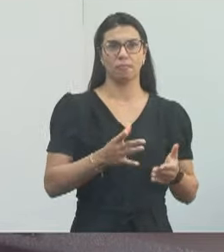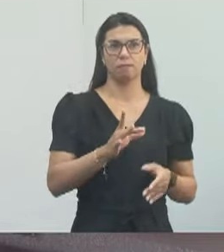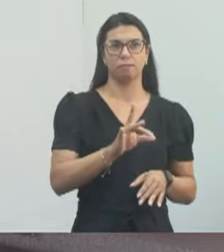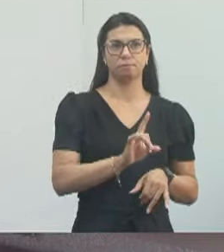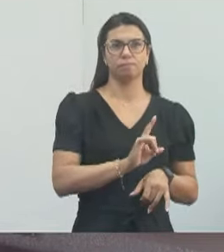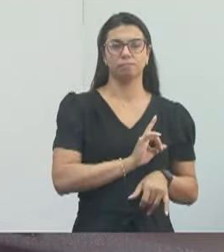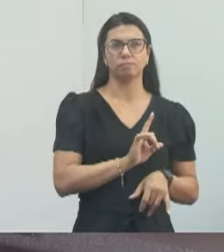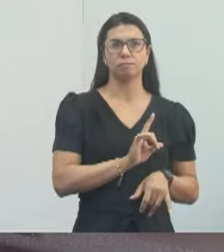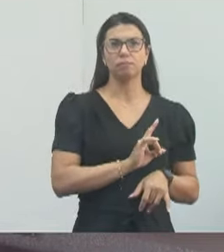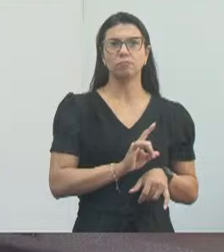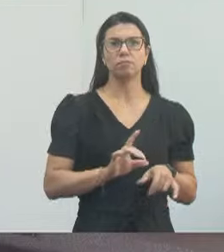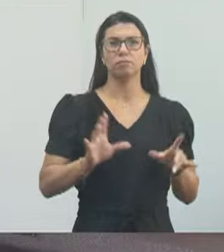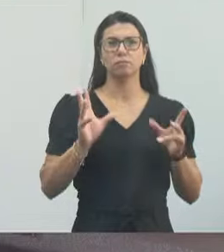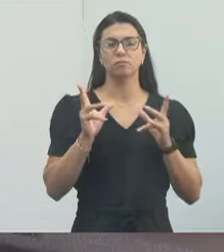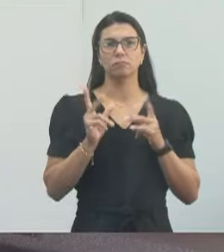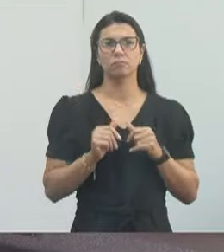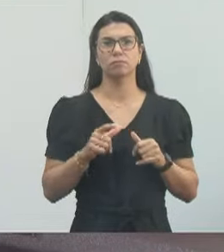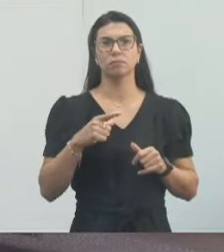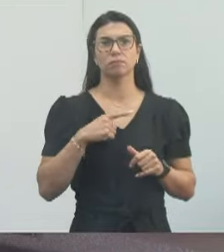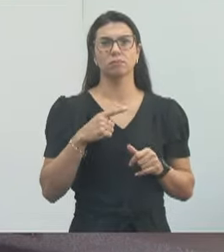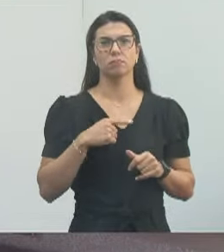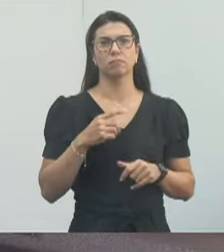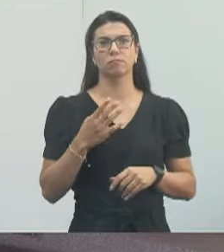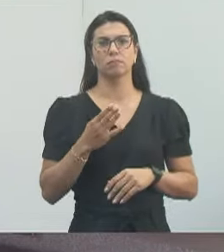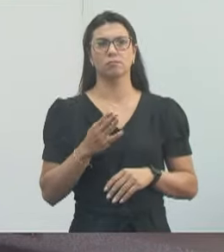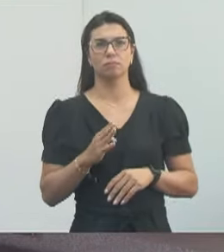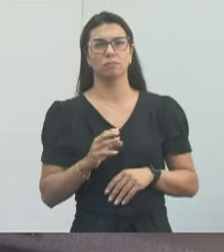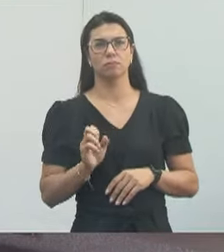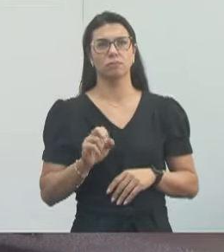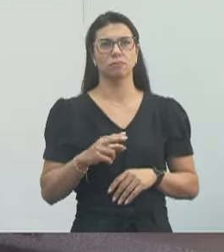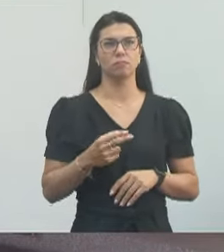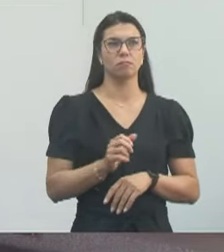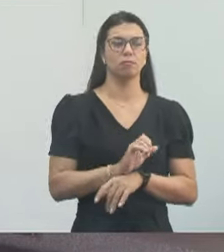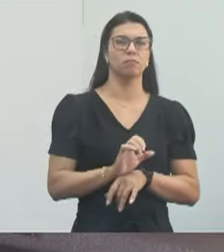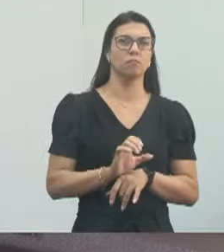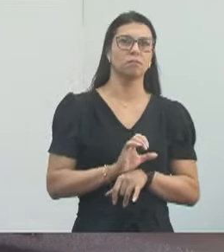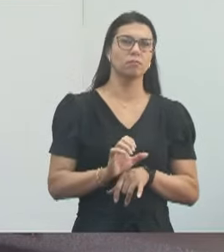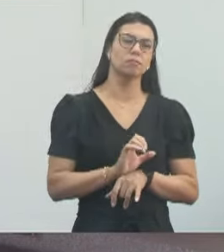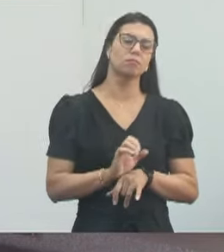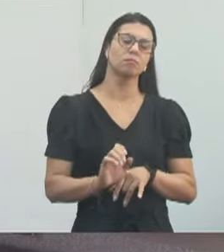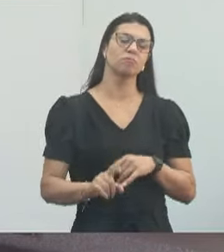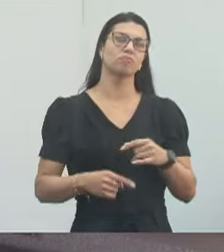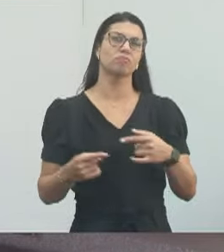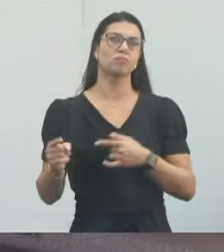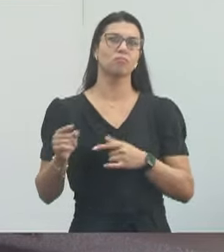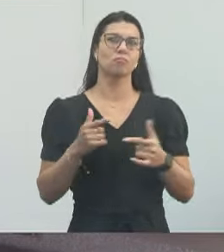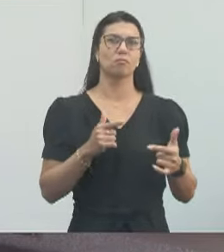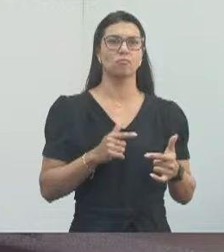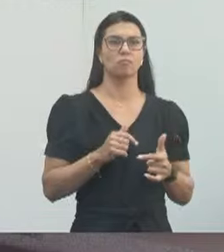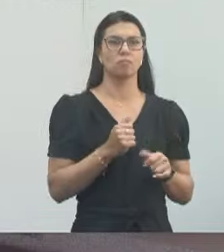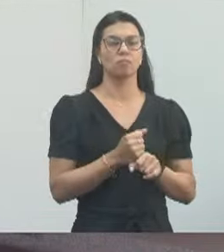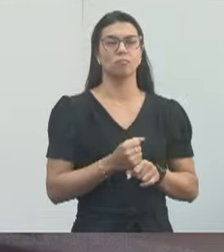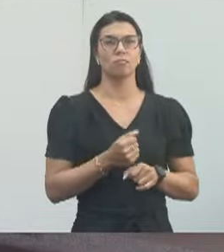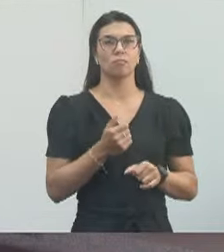animal é composta por biólogo veterinário estagiário e demais